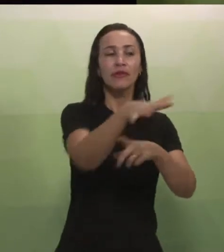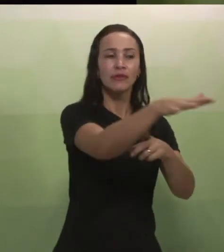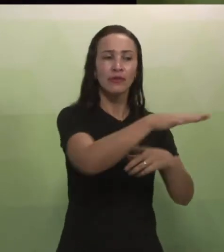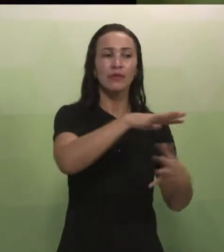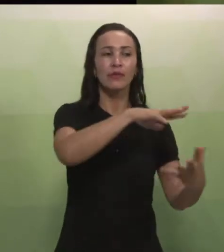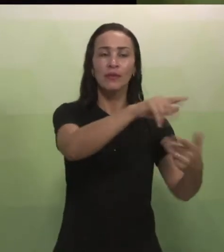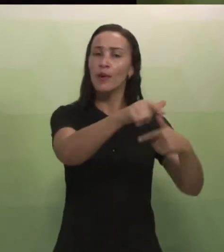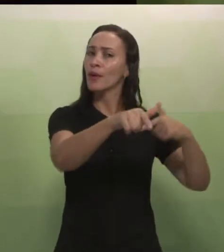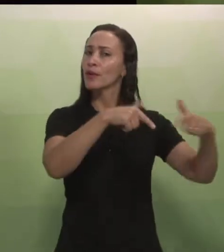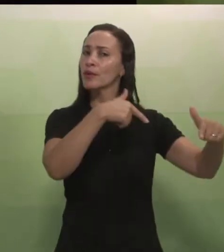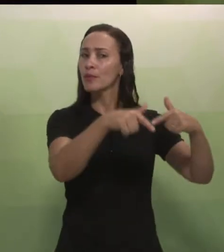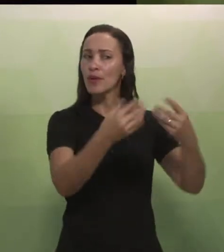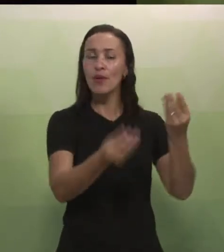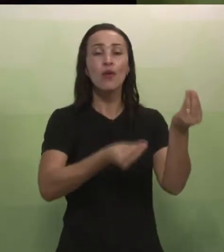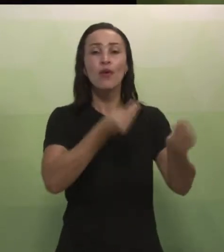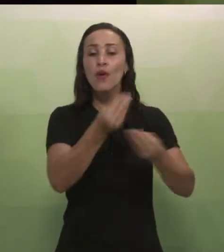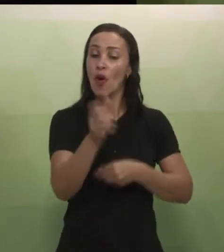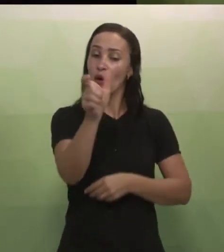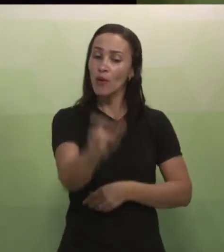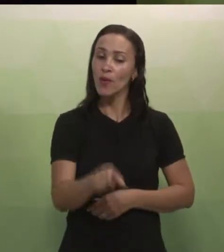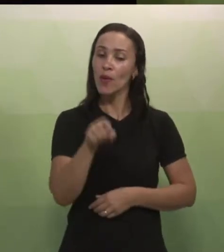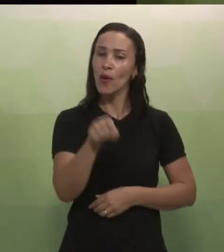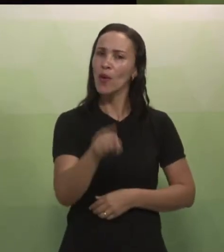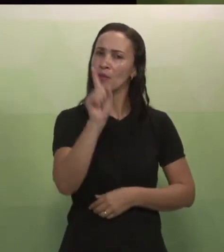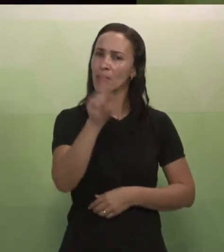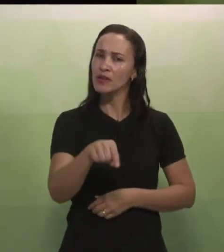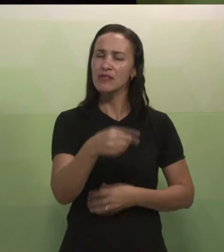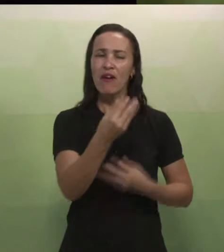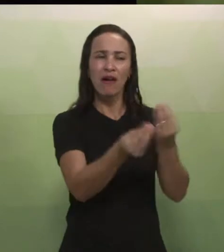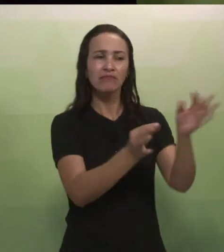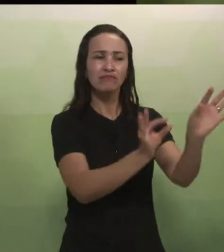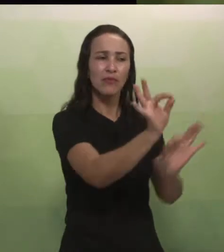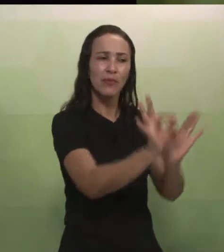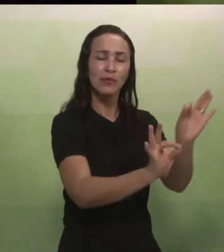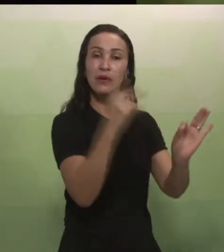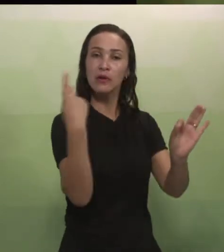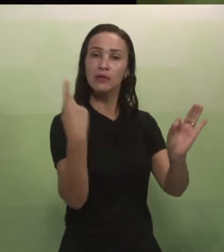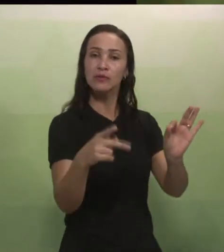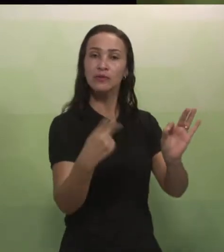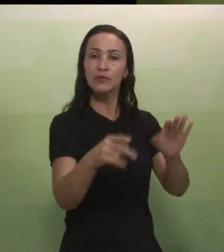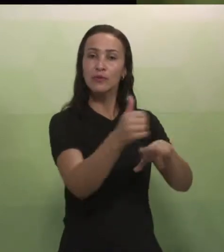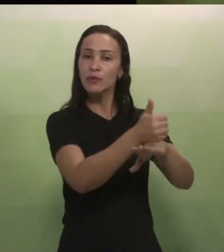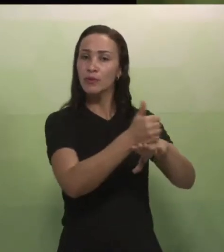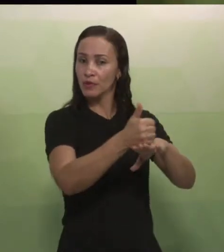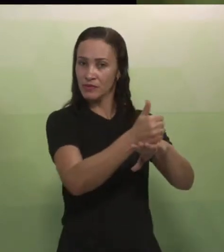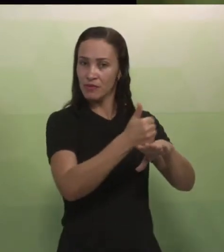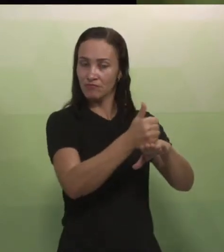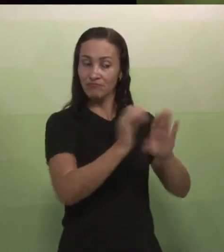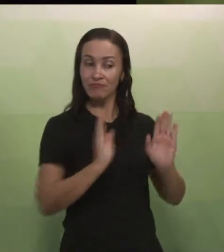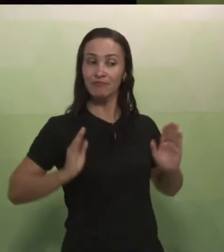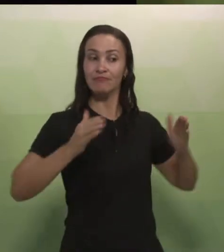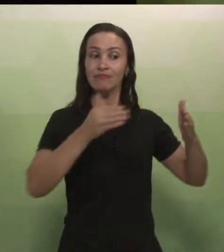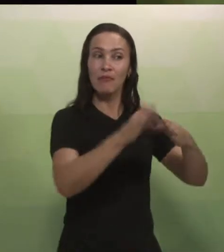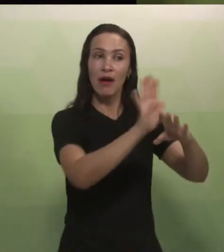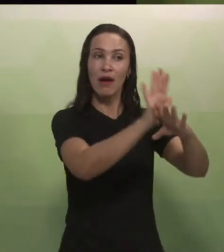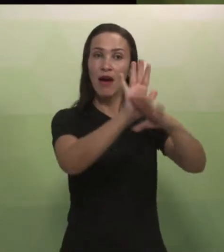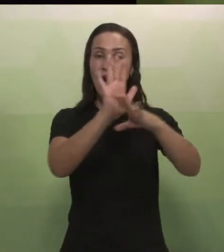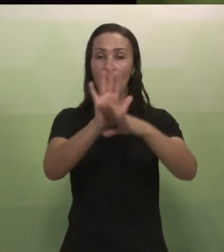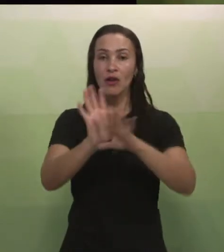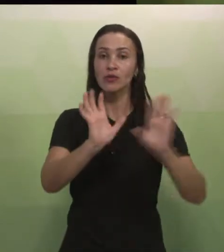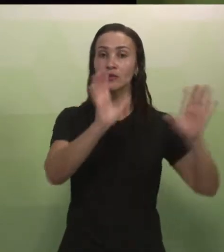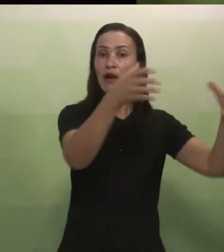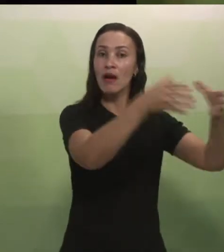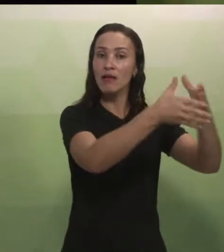do trabalho e como esse sujeito vai gerir sua profissão em função do bem